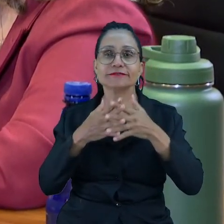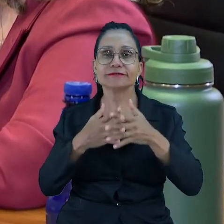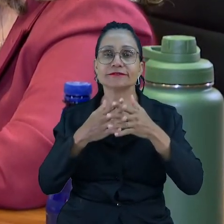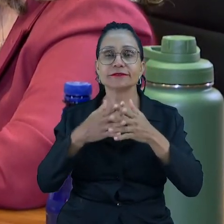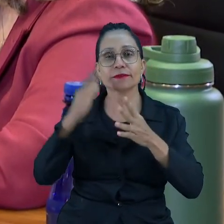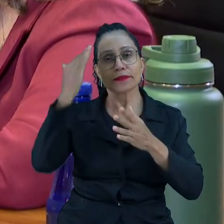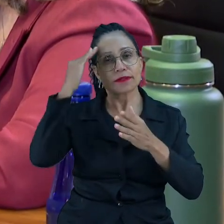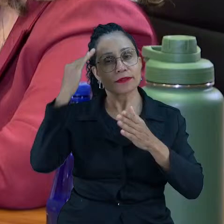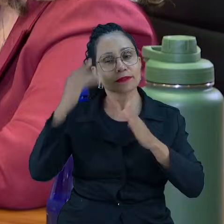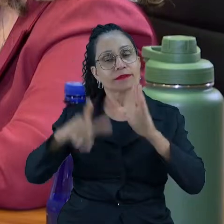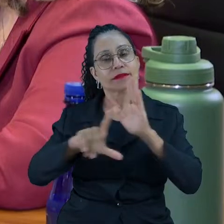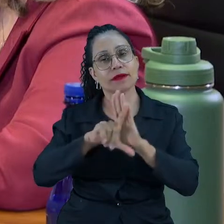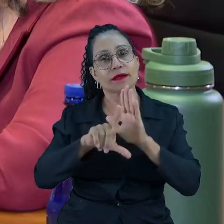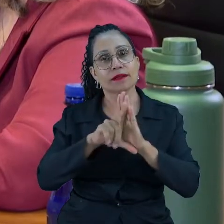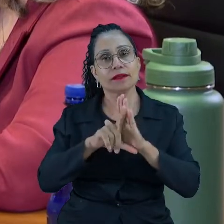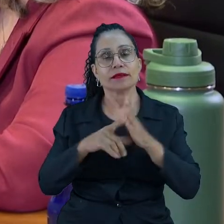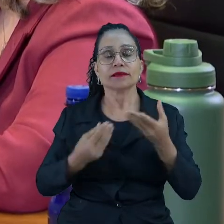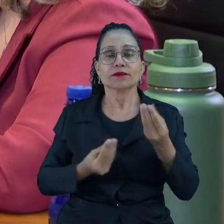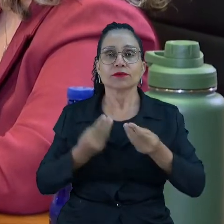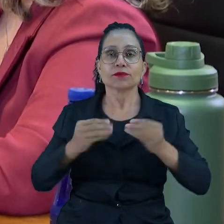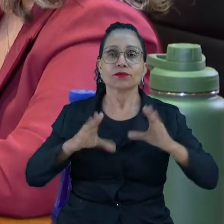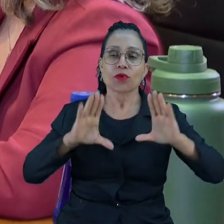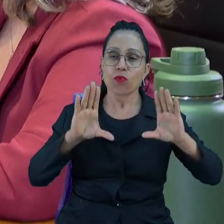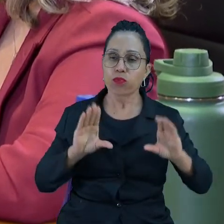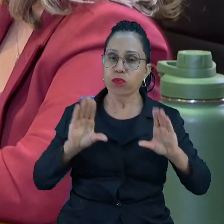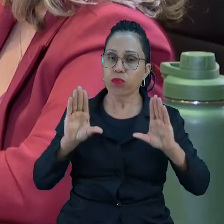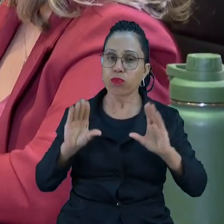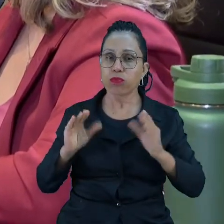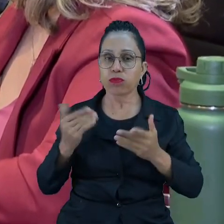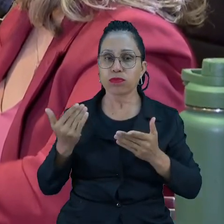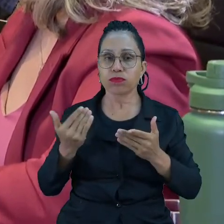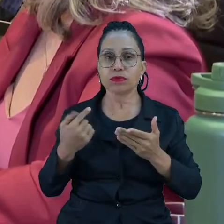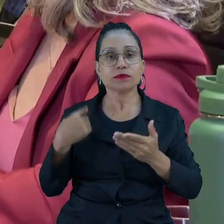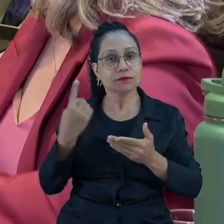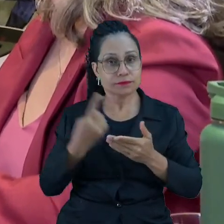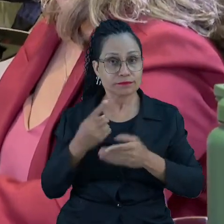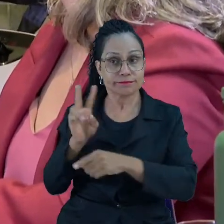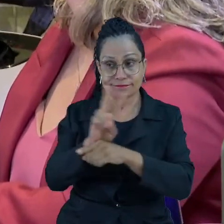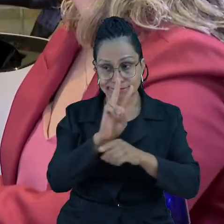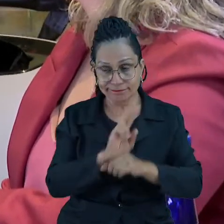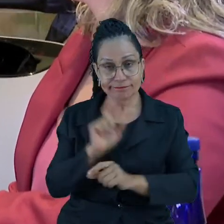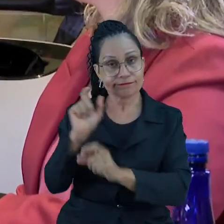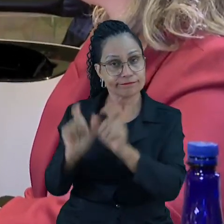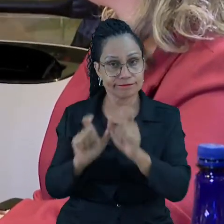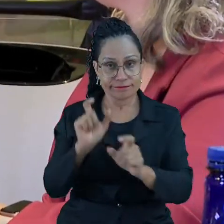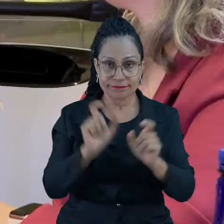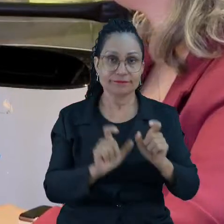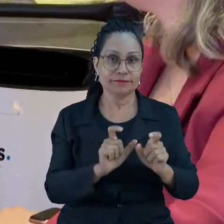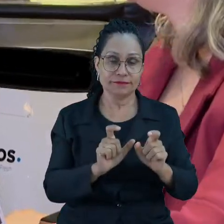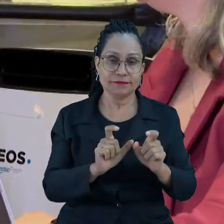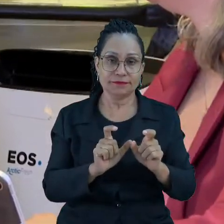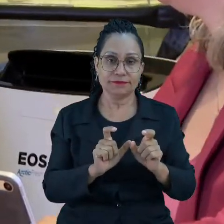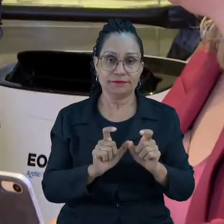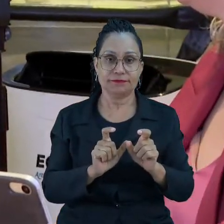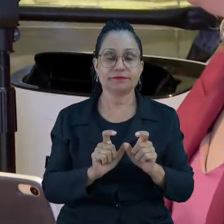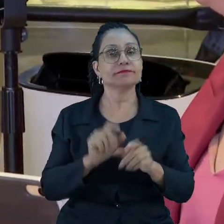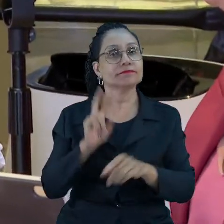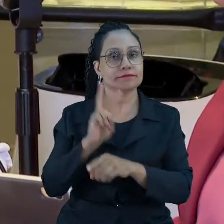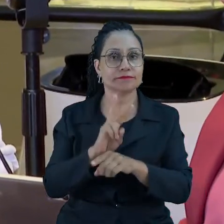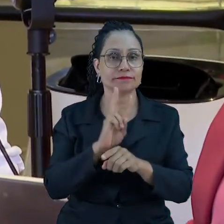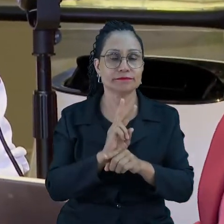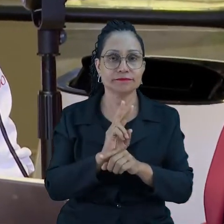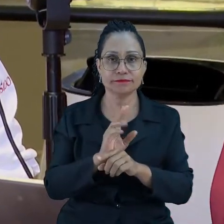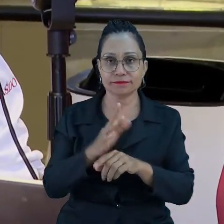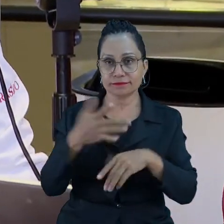leis e do conforto, a gente cuida das pessoas, né? O que a gente mais fala lá dentro é cuidar das pessoas. Então a gente